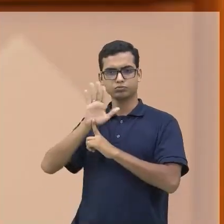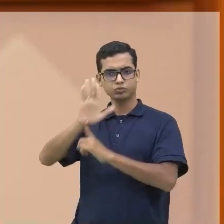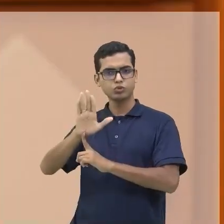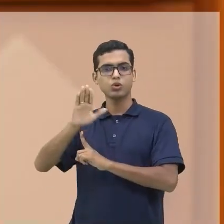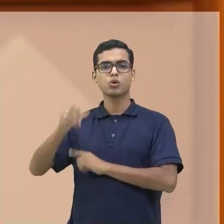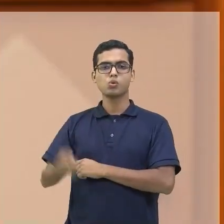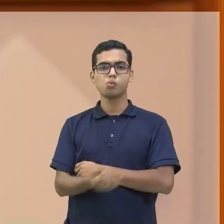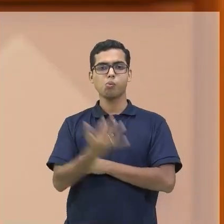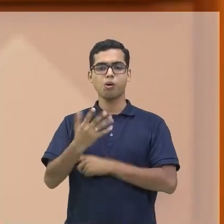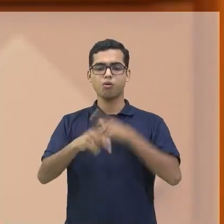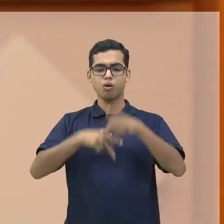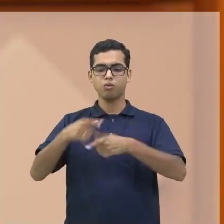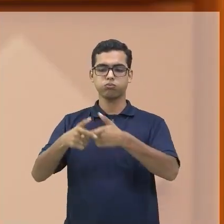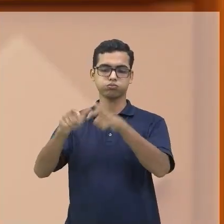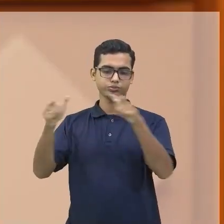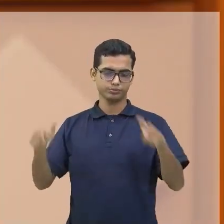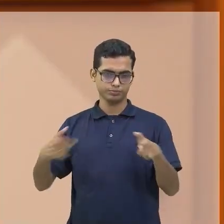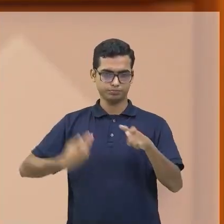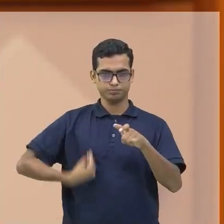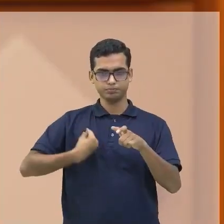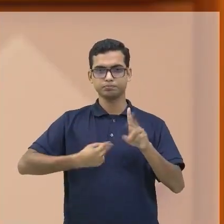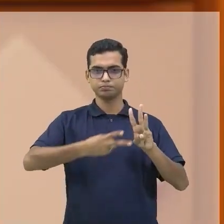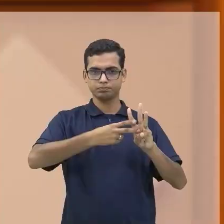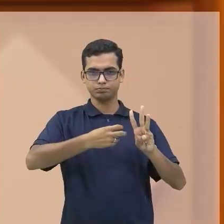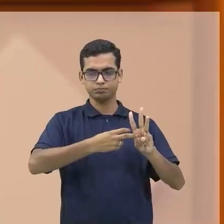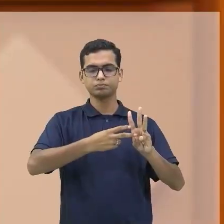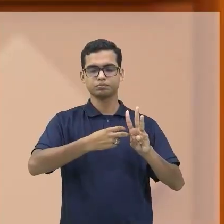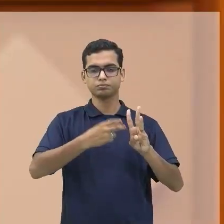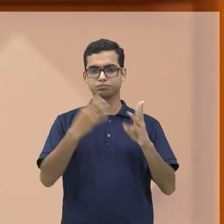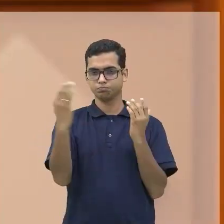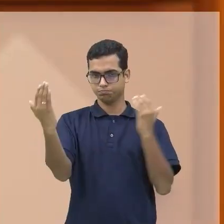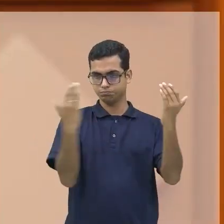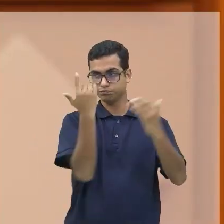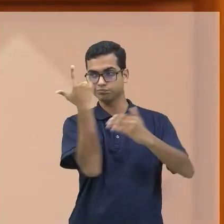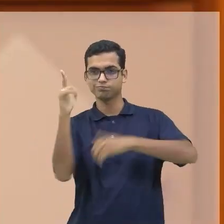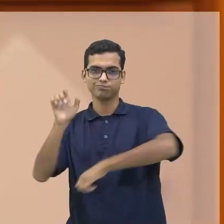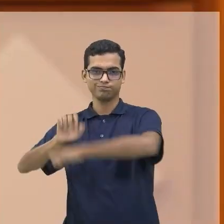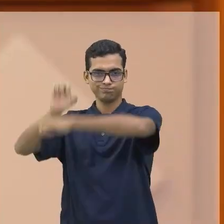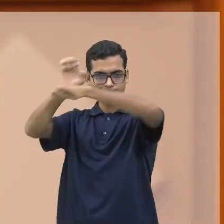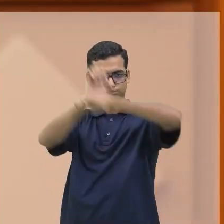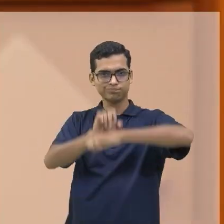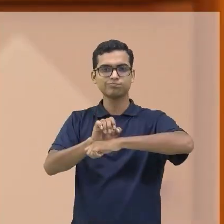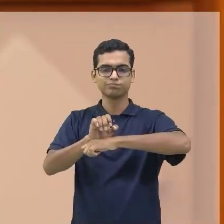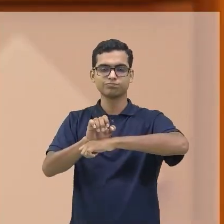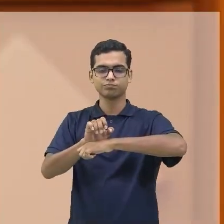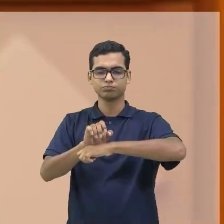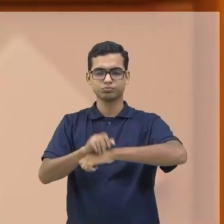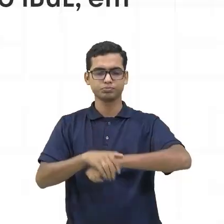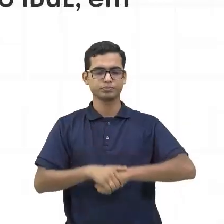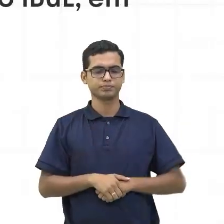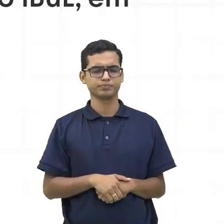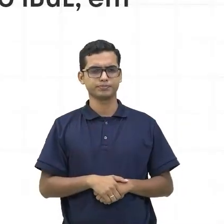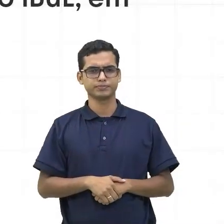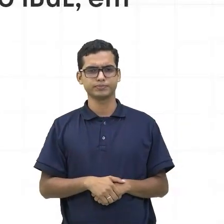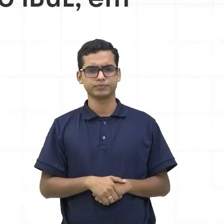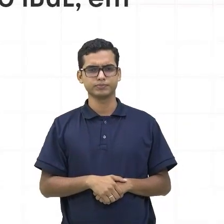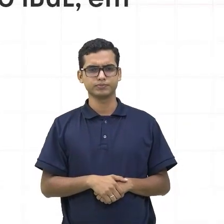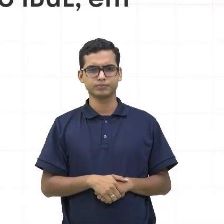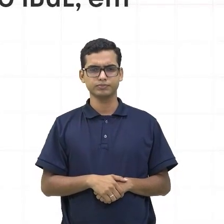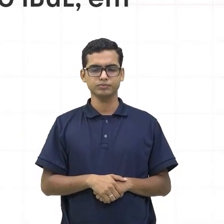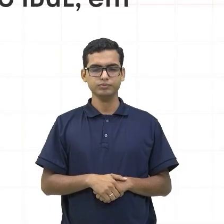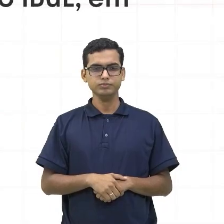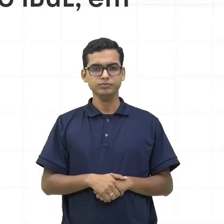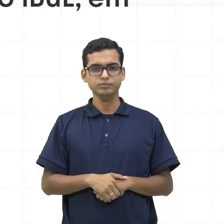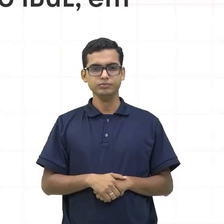maior quantitativo de população indígena em comparação a outros estados do Brasil. E aí a gente traz aí,